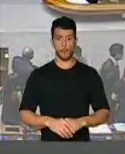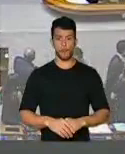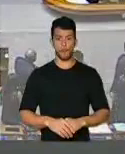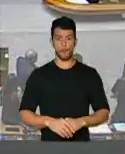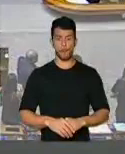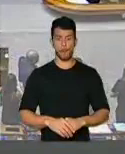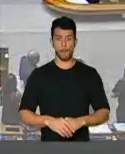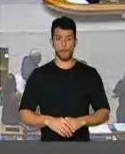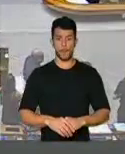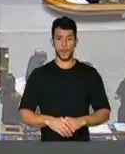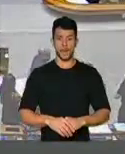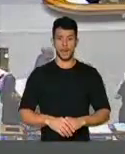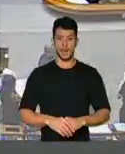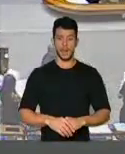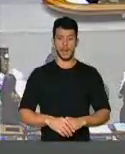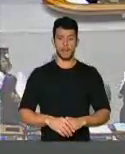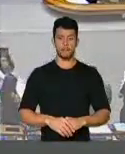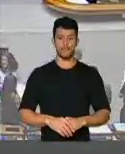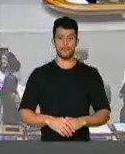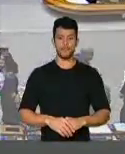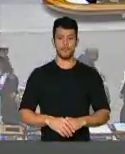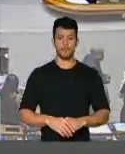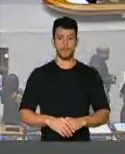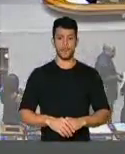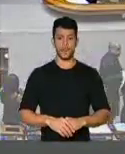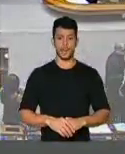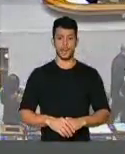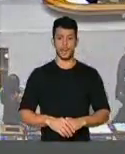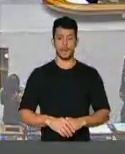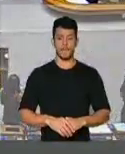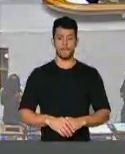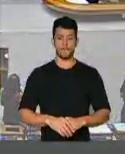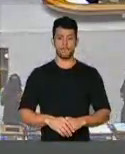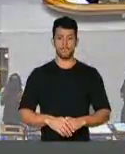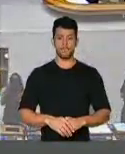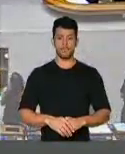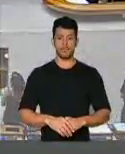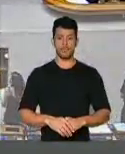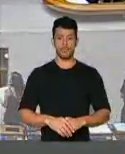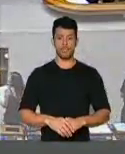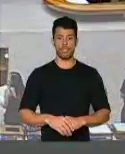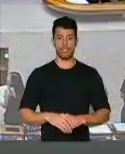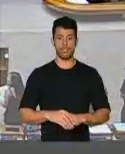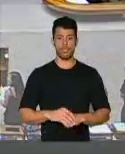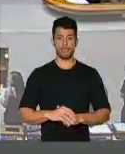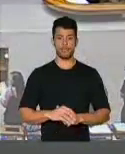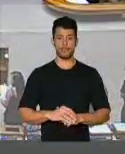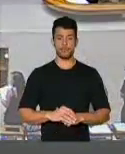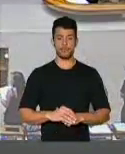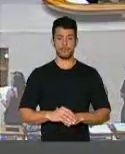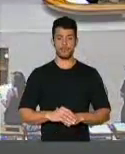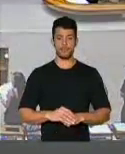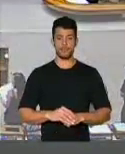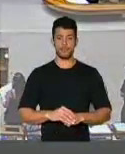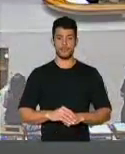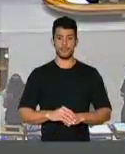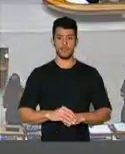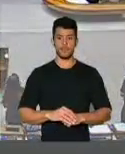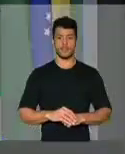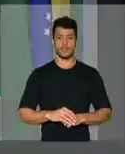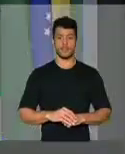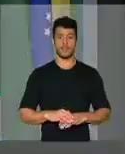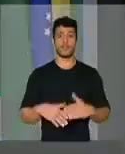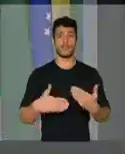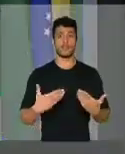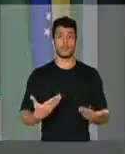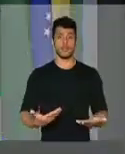senhor relator. Alberto, senhor relator, por favor, Alberto. E a emenda relativa às guardas portuárias da deputada Laura Carneiro e minha? Essa, a